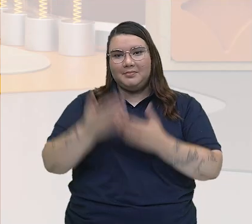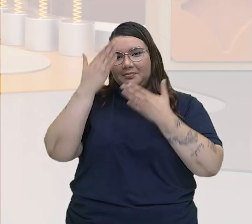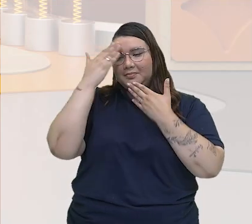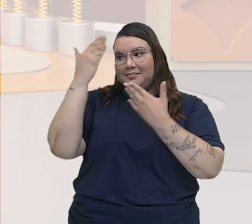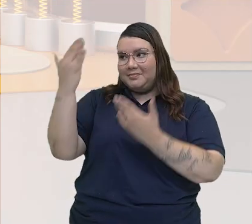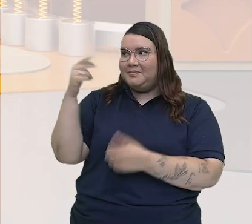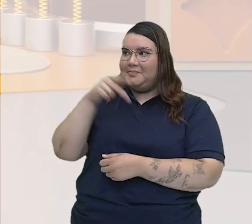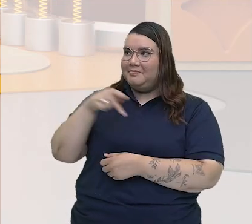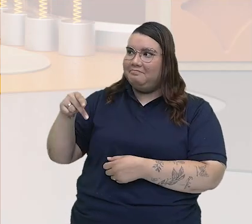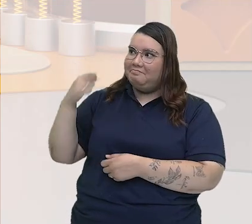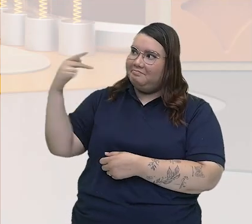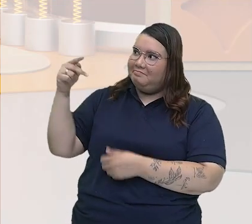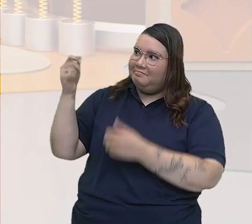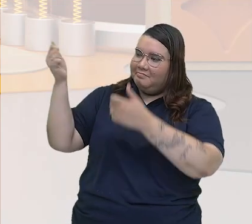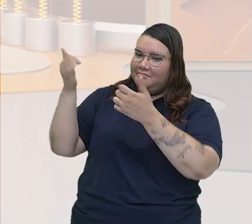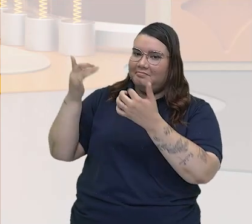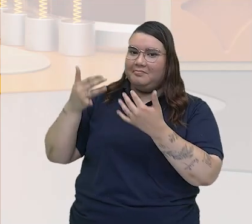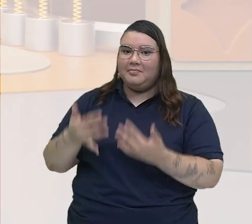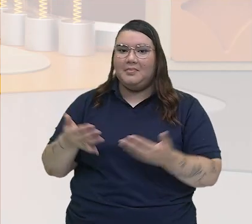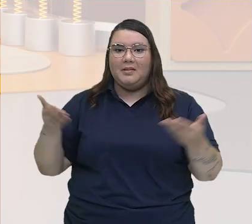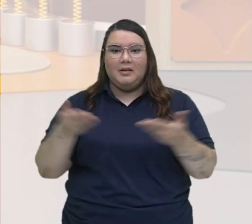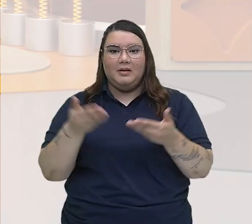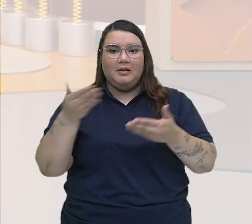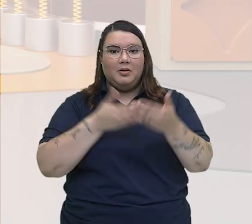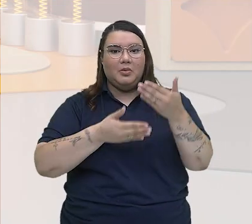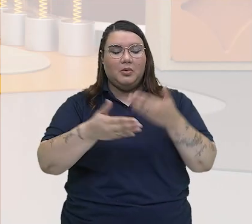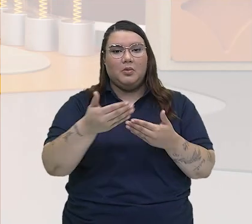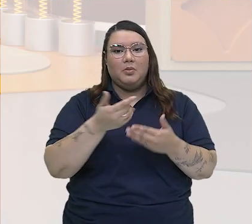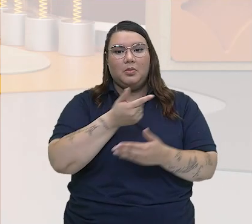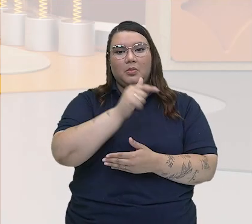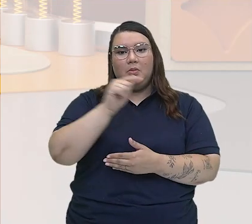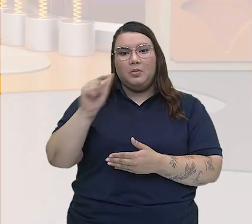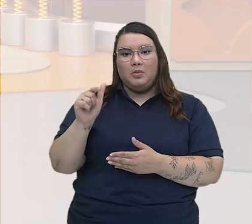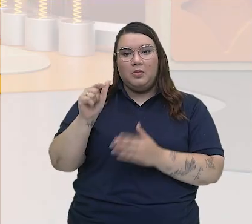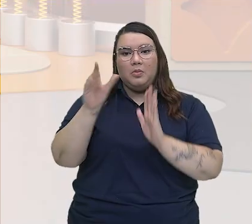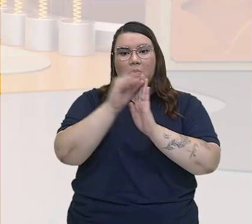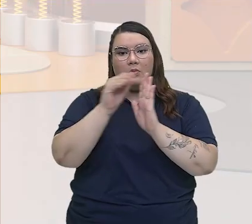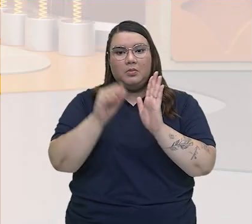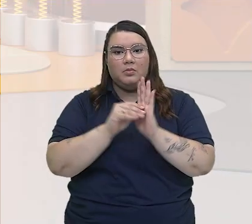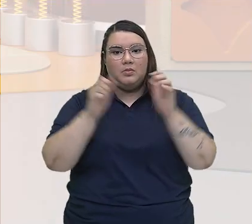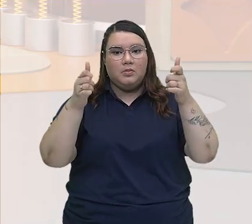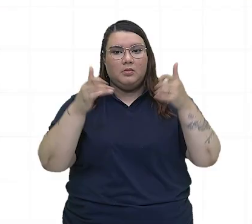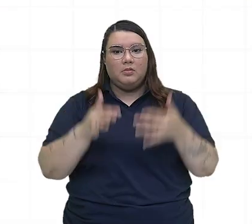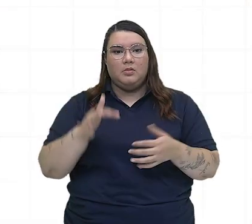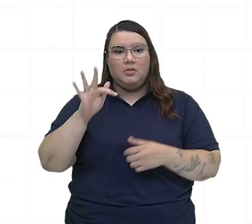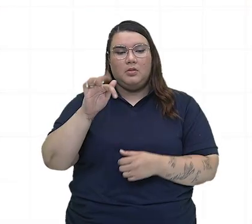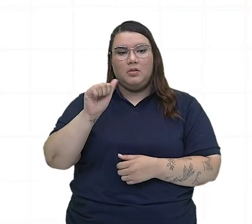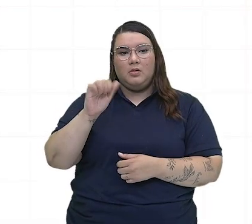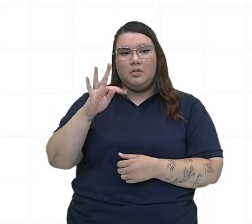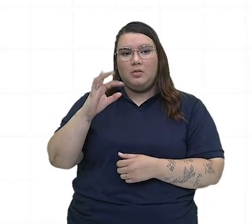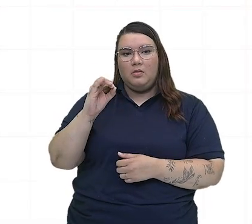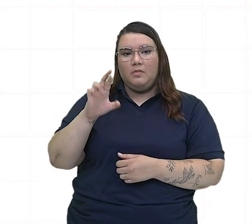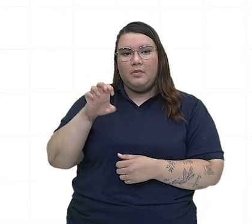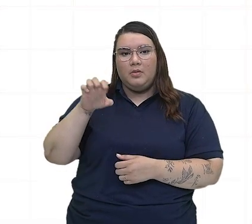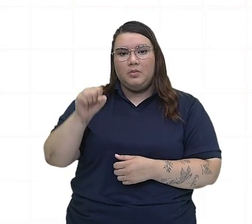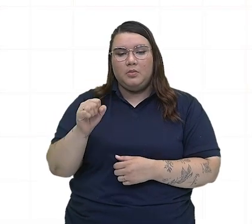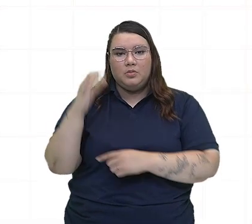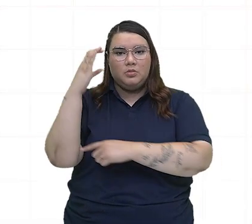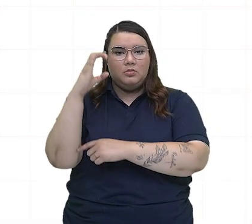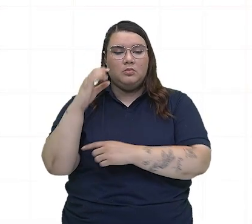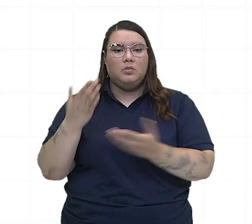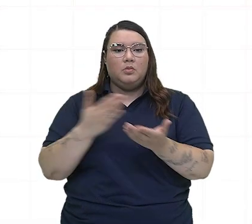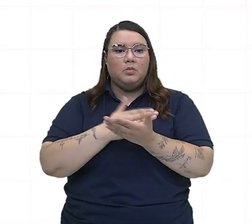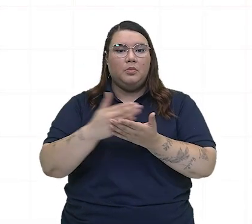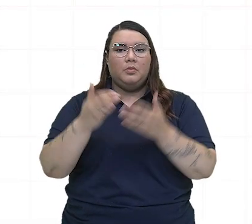Obrigada, professor William, pela sua participação e vamos agora ao próximo, agora falando em fatores climáticos. Olha só,